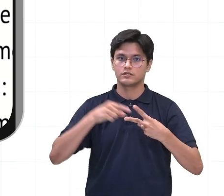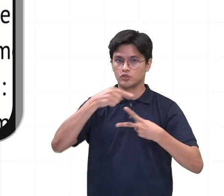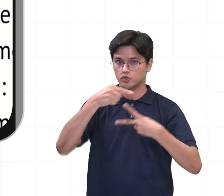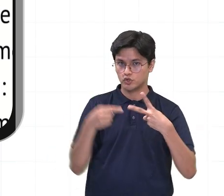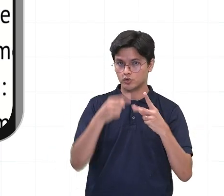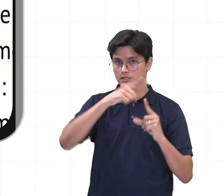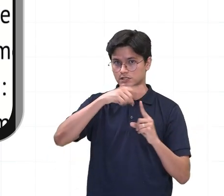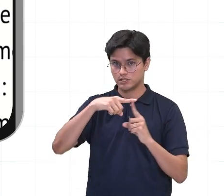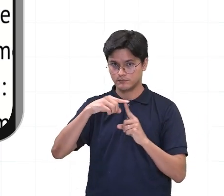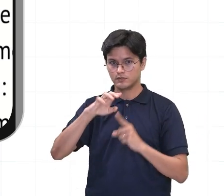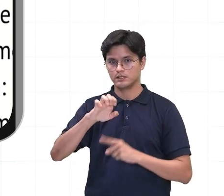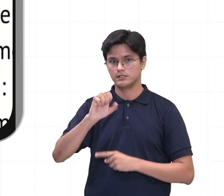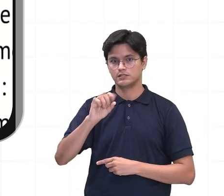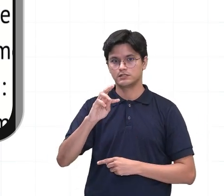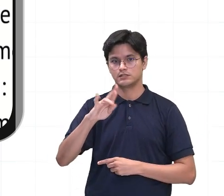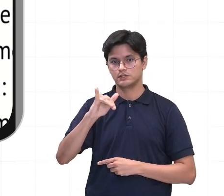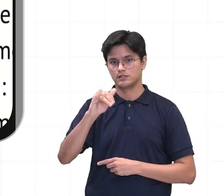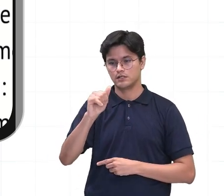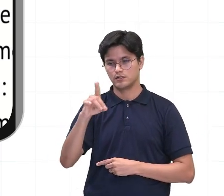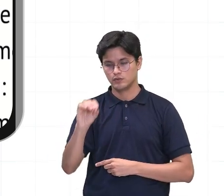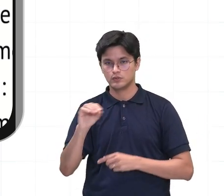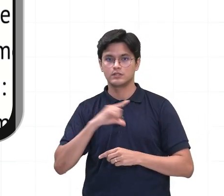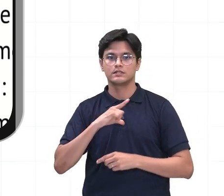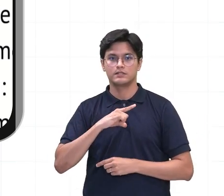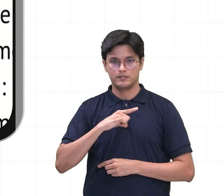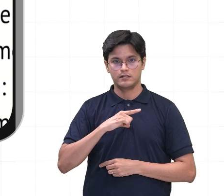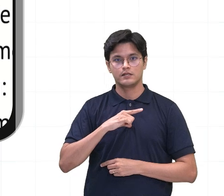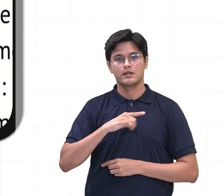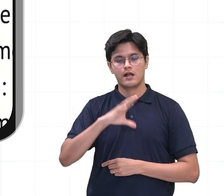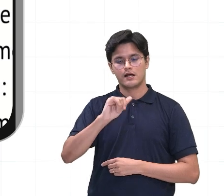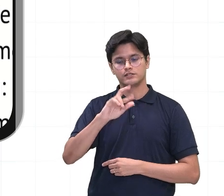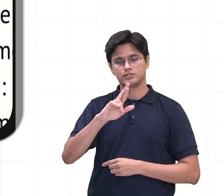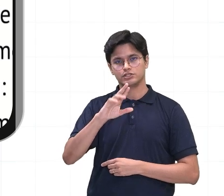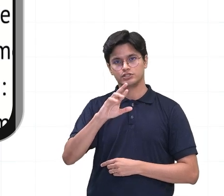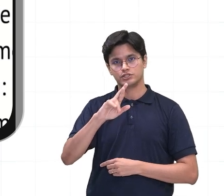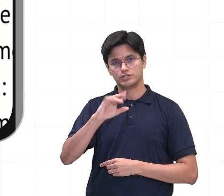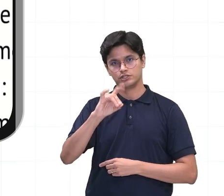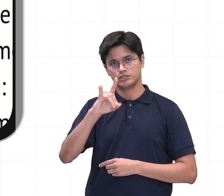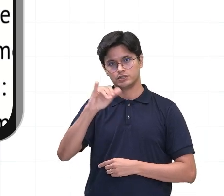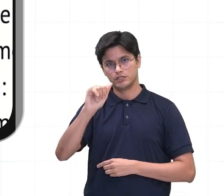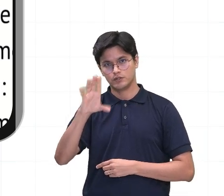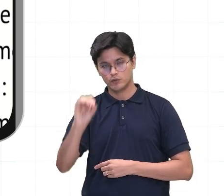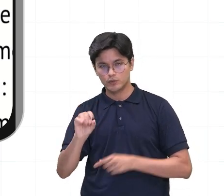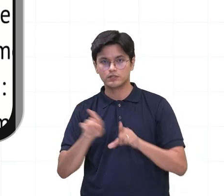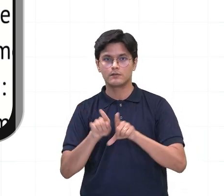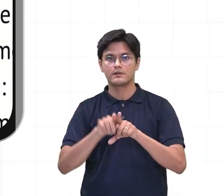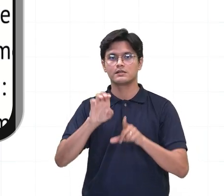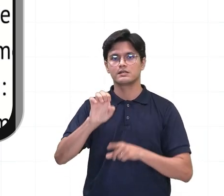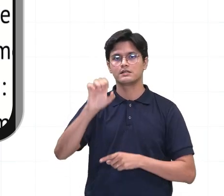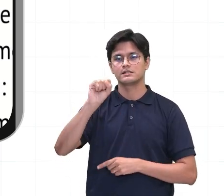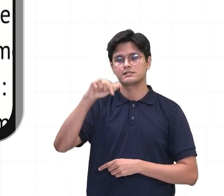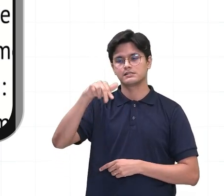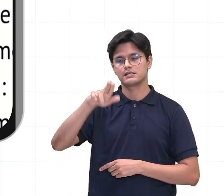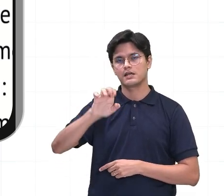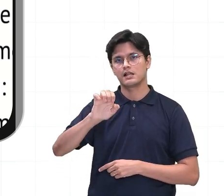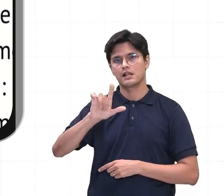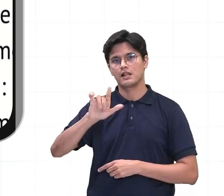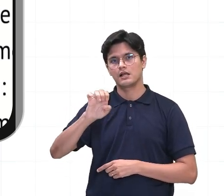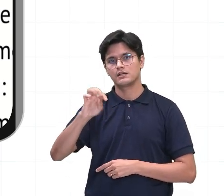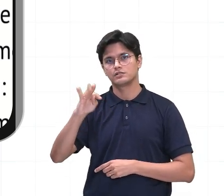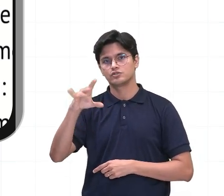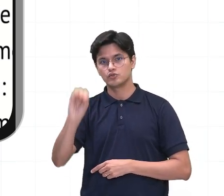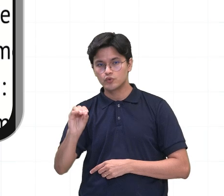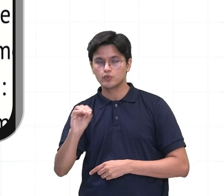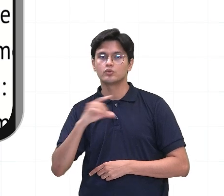muscular estriado, o cardíaco e o esquelético, porque eles conseguem realizar o movimento de uma forma muito mais rápida. Por quê? Porque